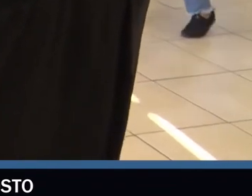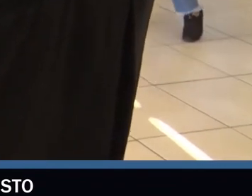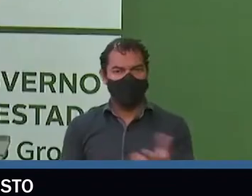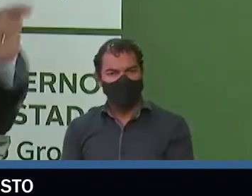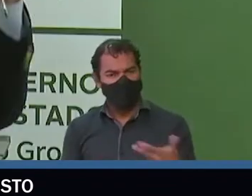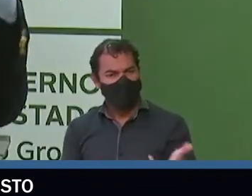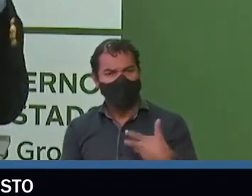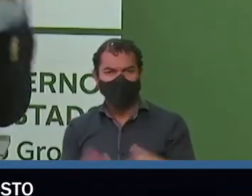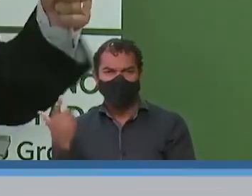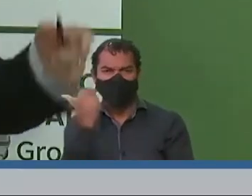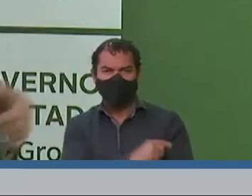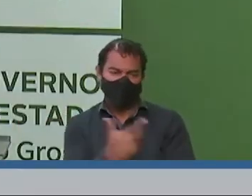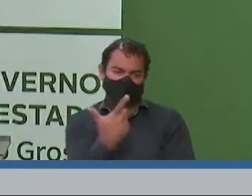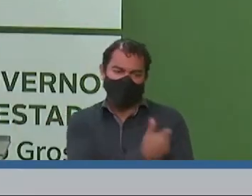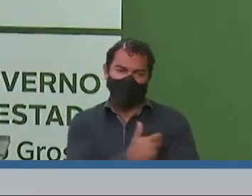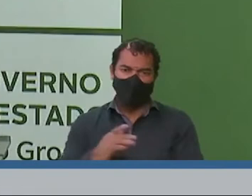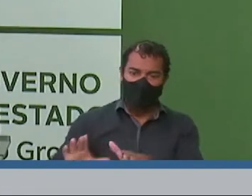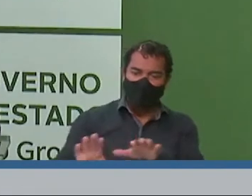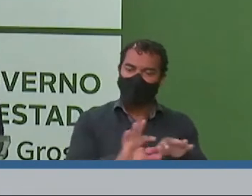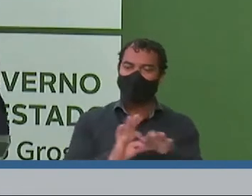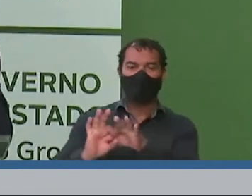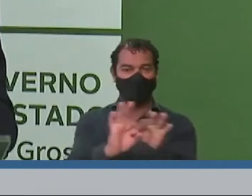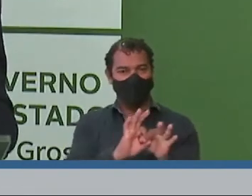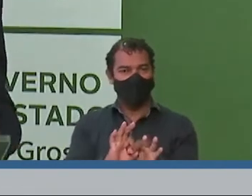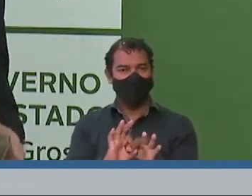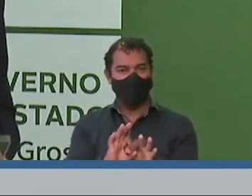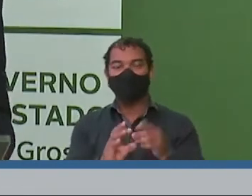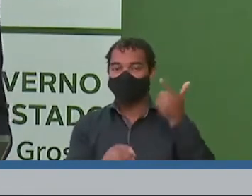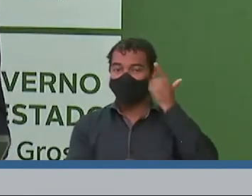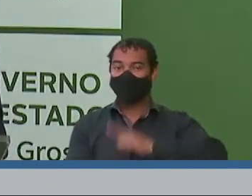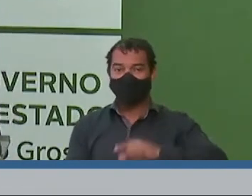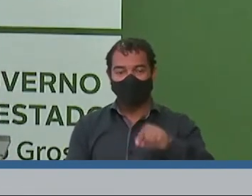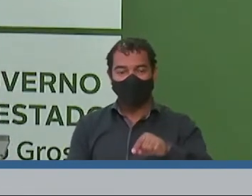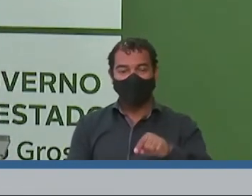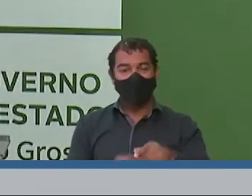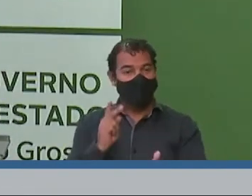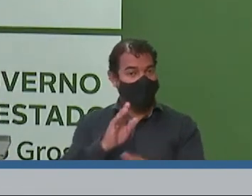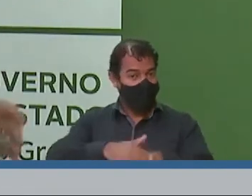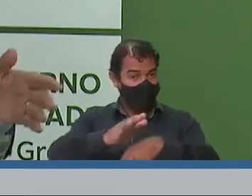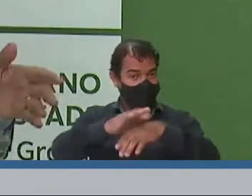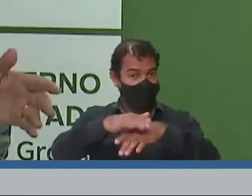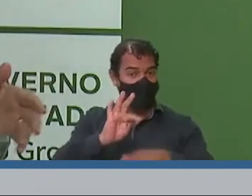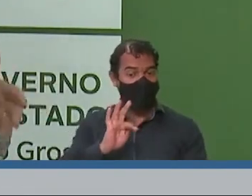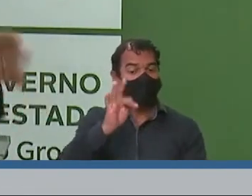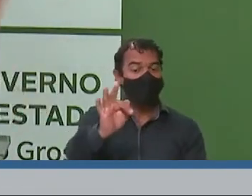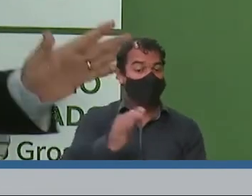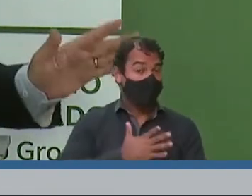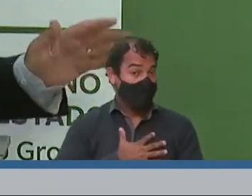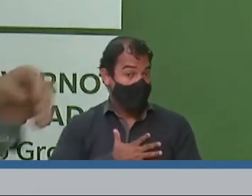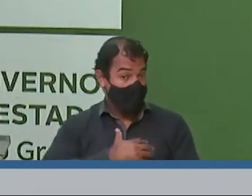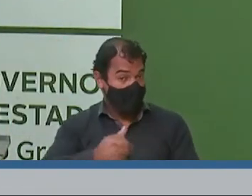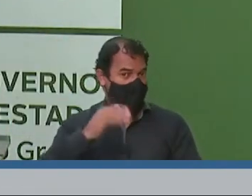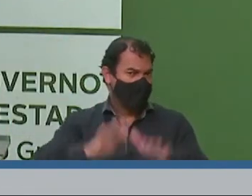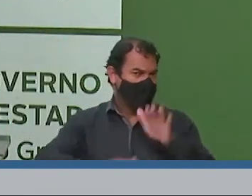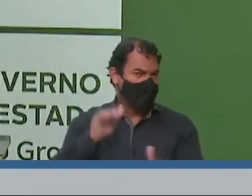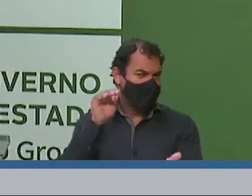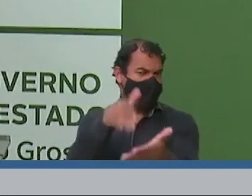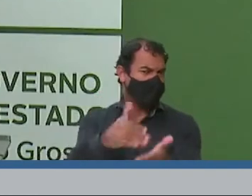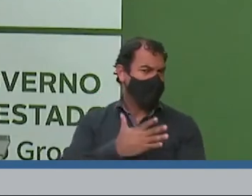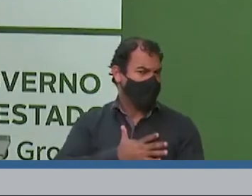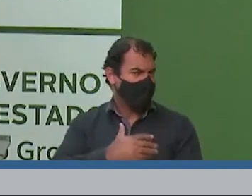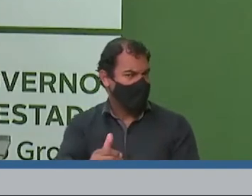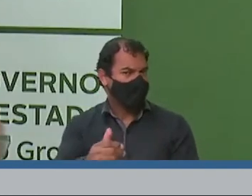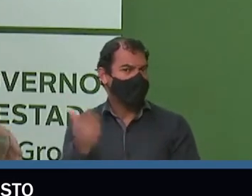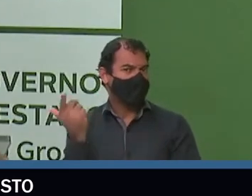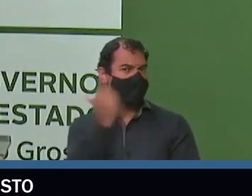que vem. E essa unidade que faz com que a gente possa apontar para agosto, próximo mês, final de agosto, a gente